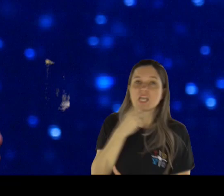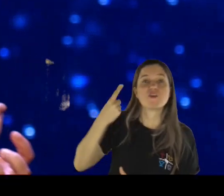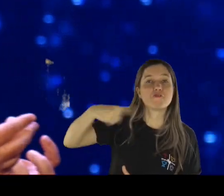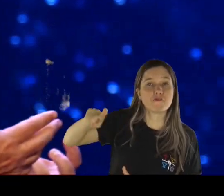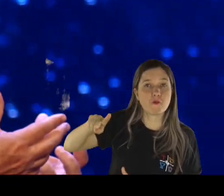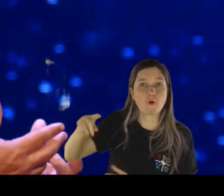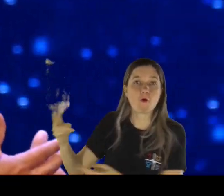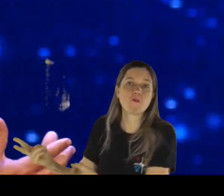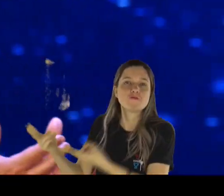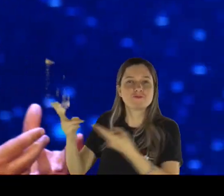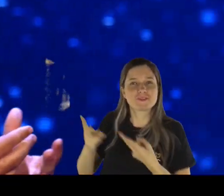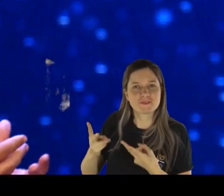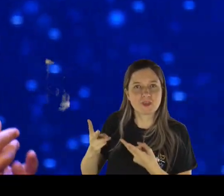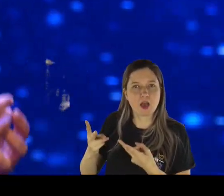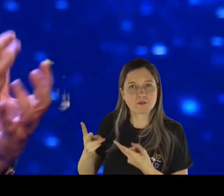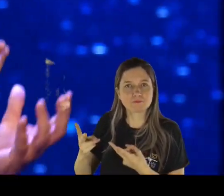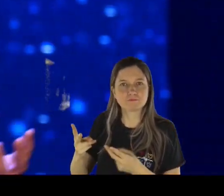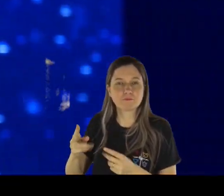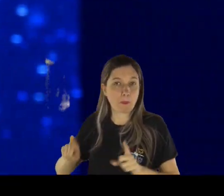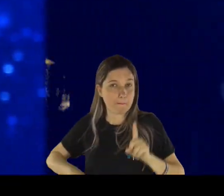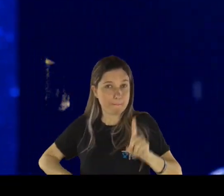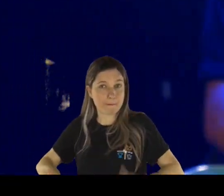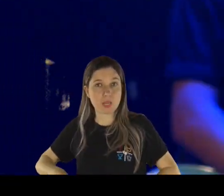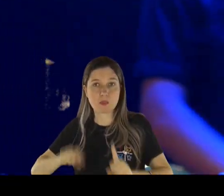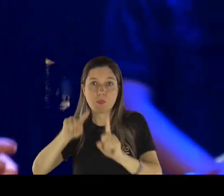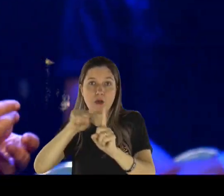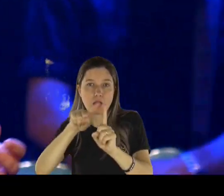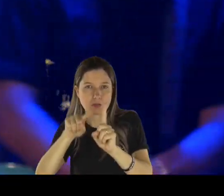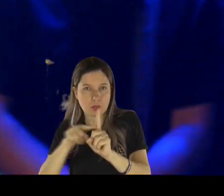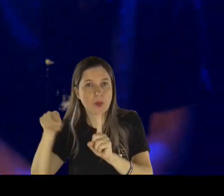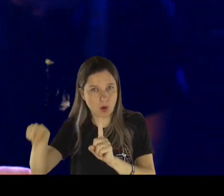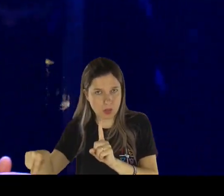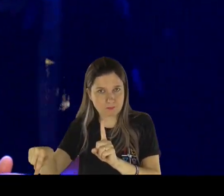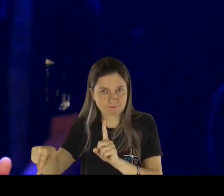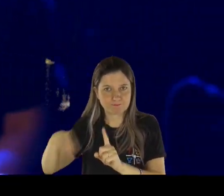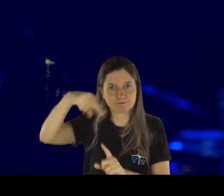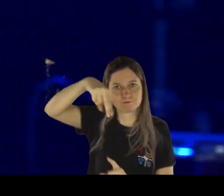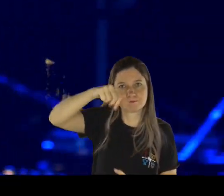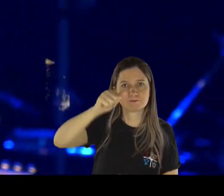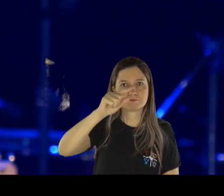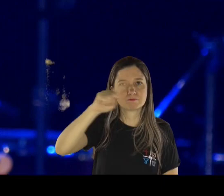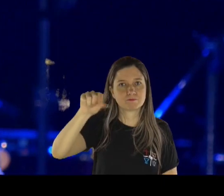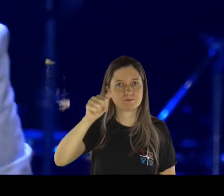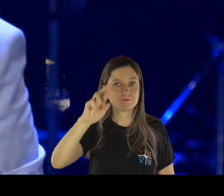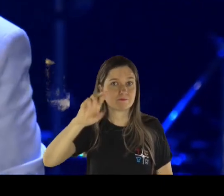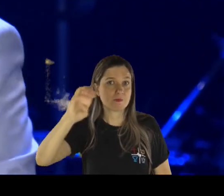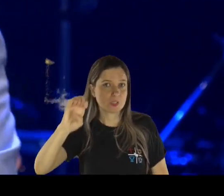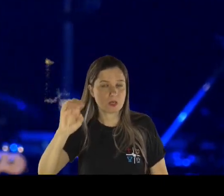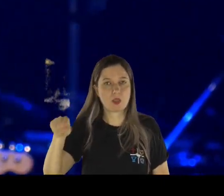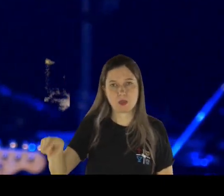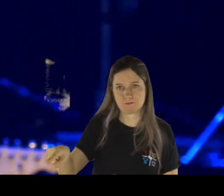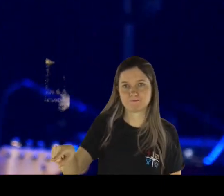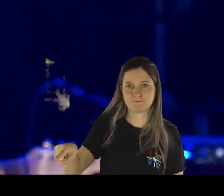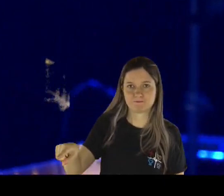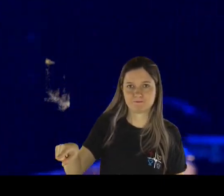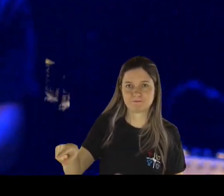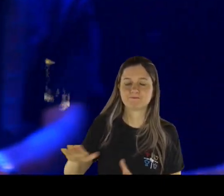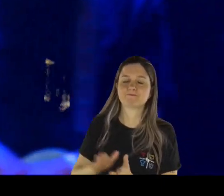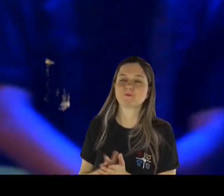Temores. Mas o que está acontecendo? Maria sumiu, eu nem sei para onde ela foi. Passaram-se 3 meses, aparece